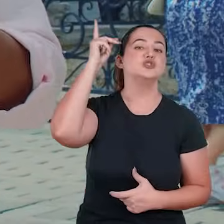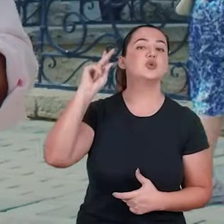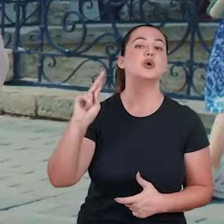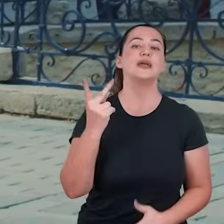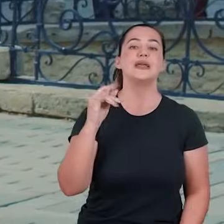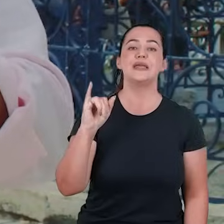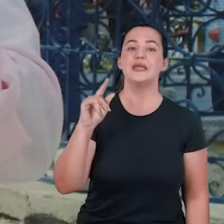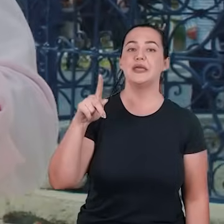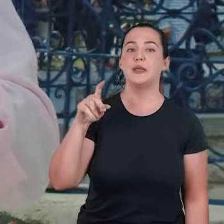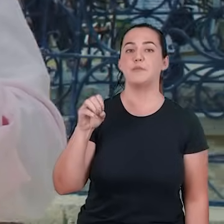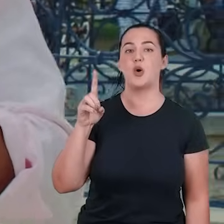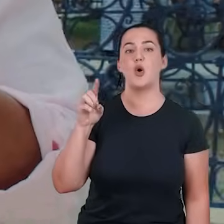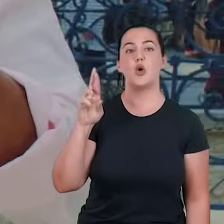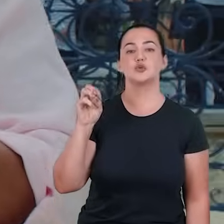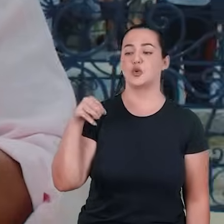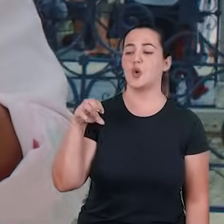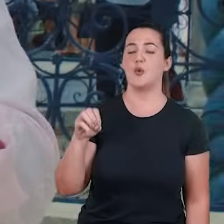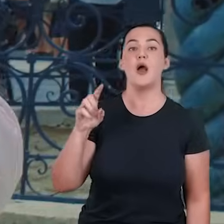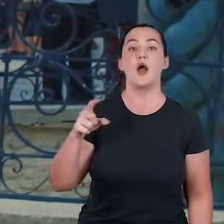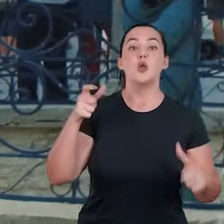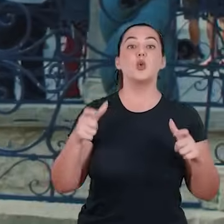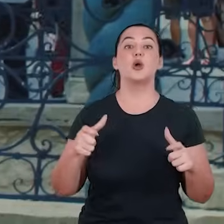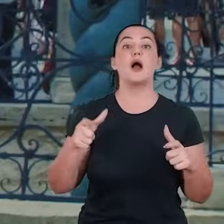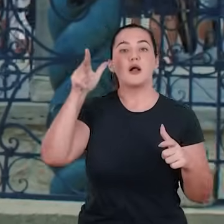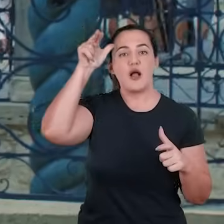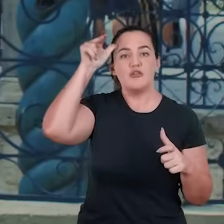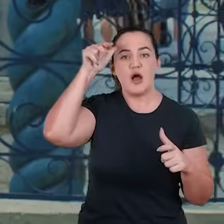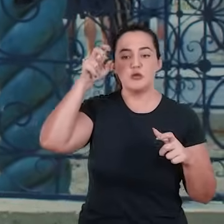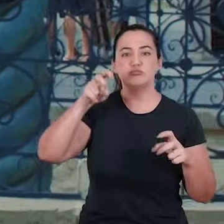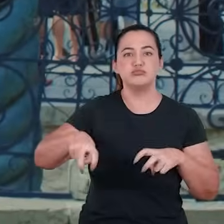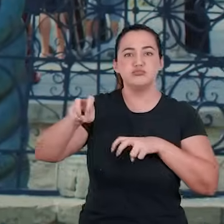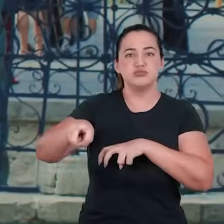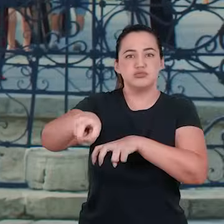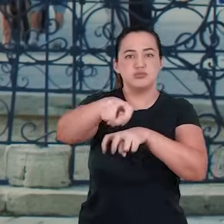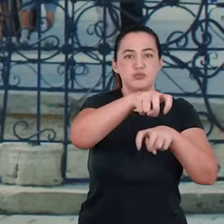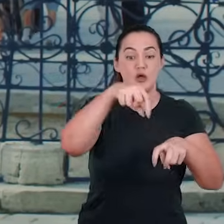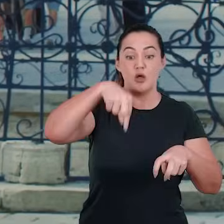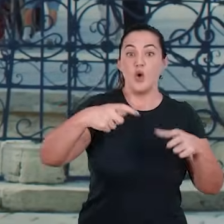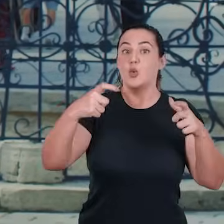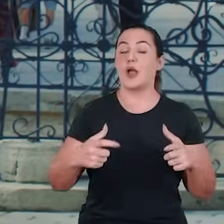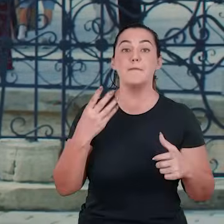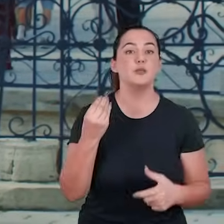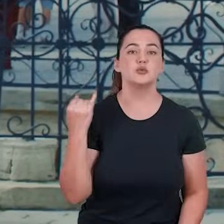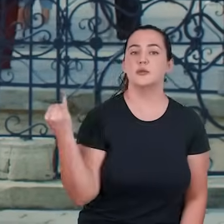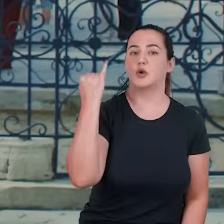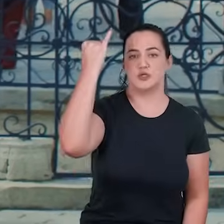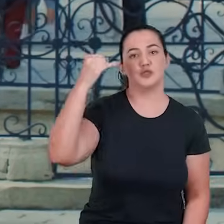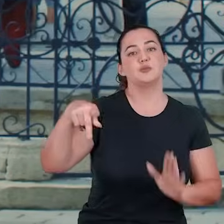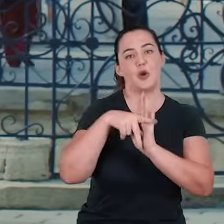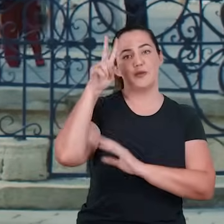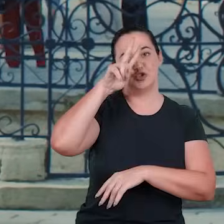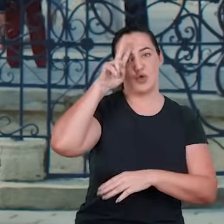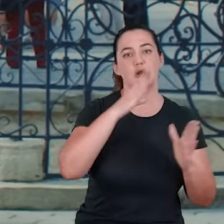de Constantinopla. Você não tem noção de como aqui foi importante para a história do cristianismo. Aliás, foram tantos episódios que